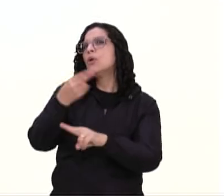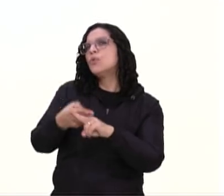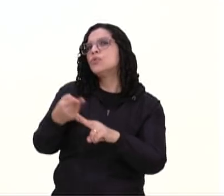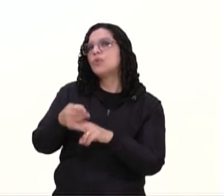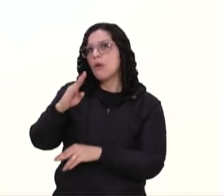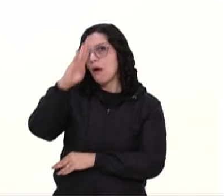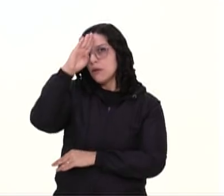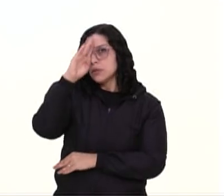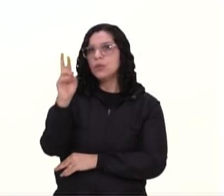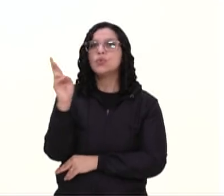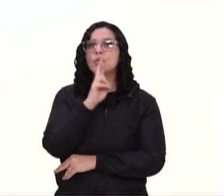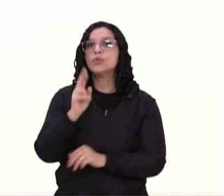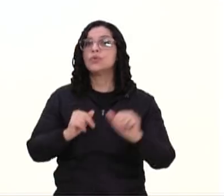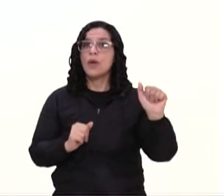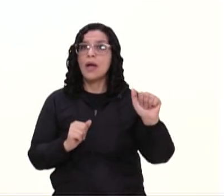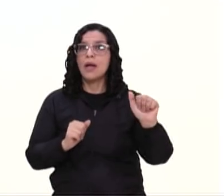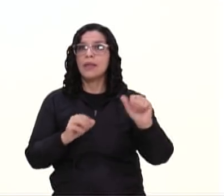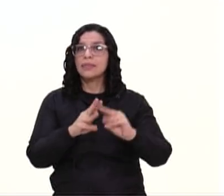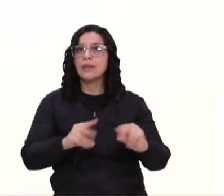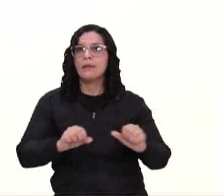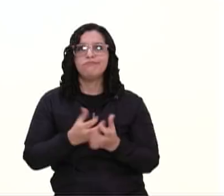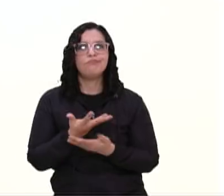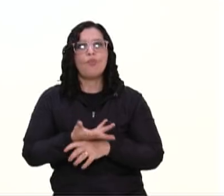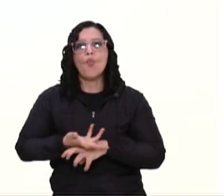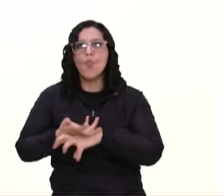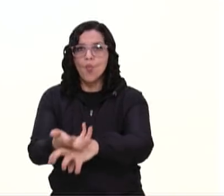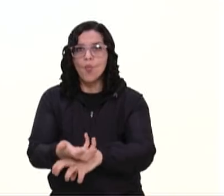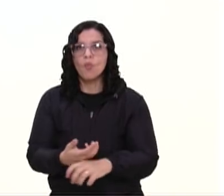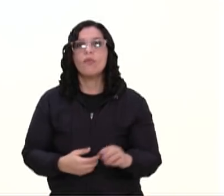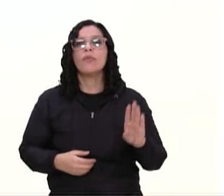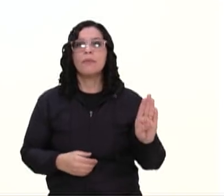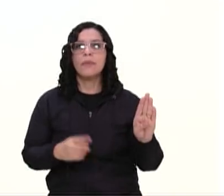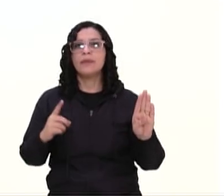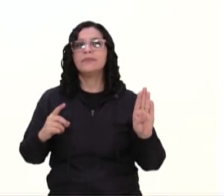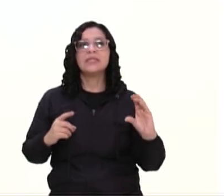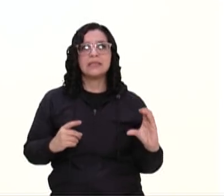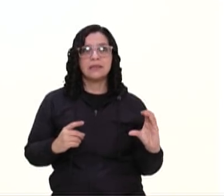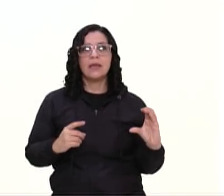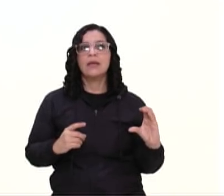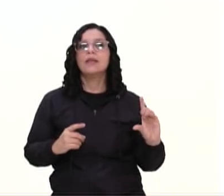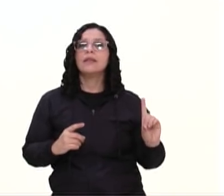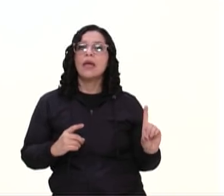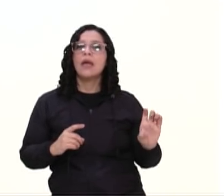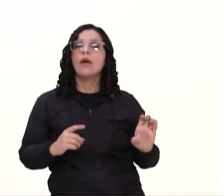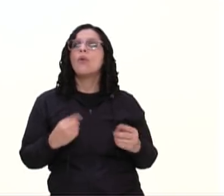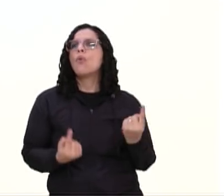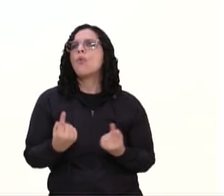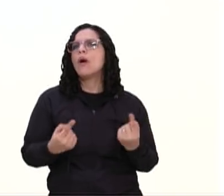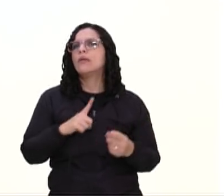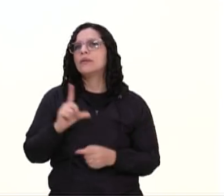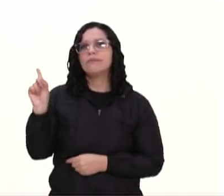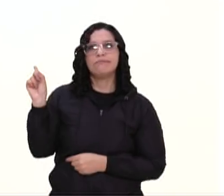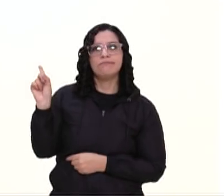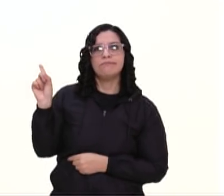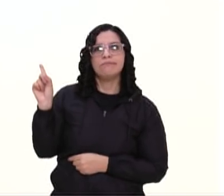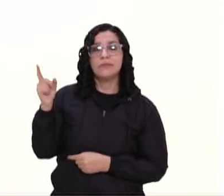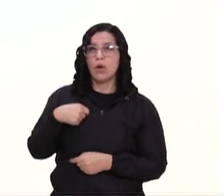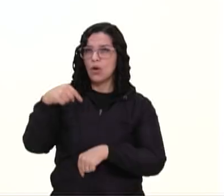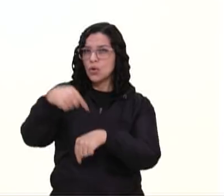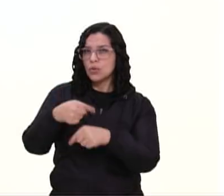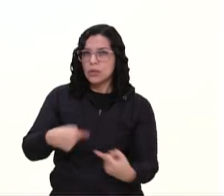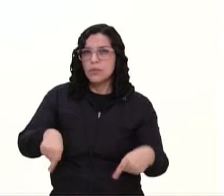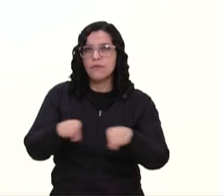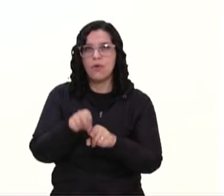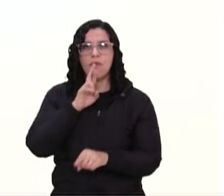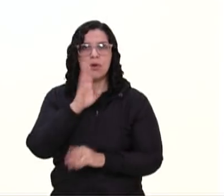exército russo? A. Terra arrasada. B. Blitzkrieg. C. Embate direto. Ou D. Guerra de guerrilha. Uns minutinhos